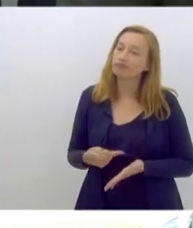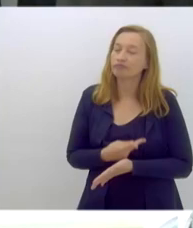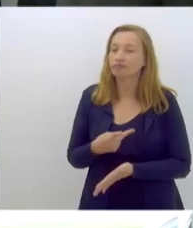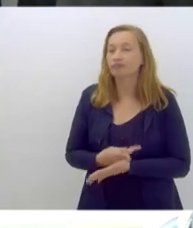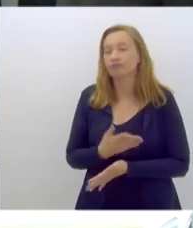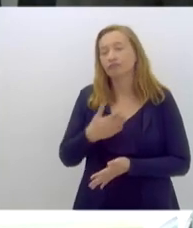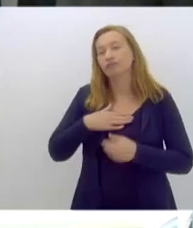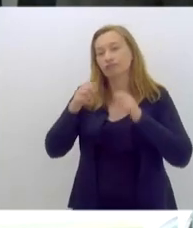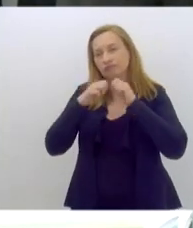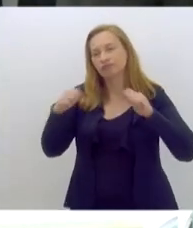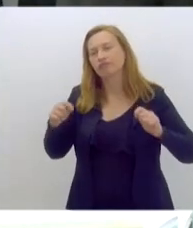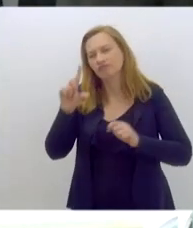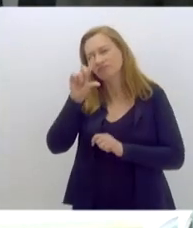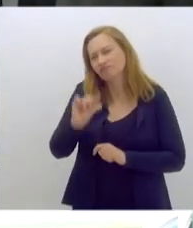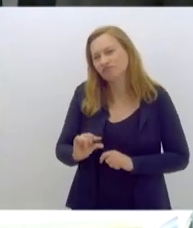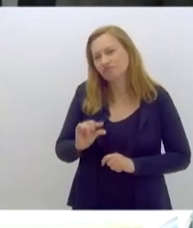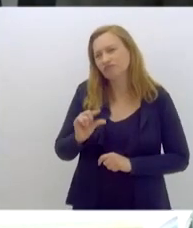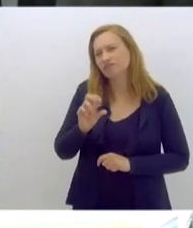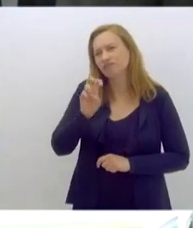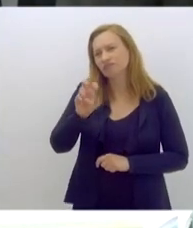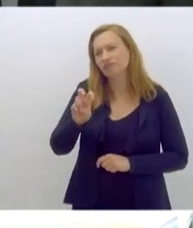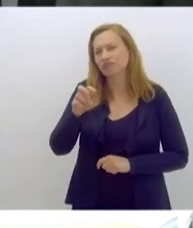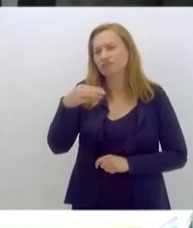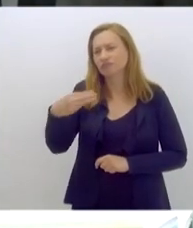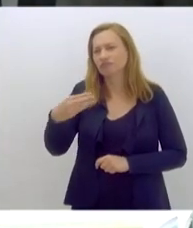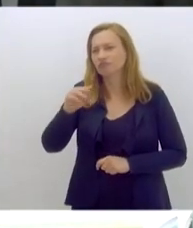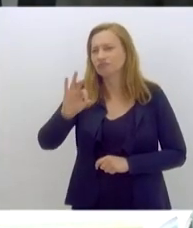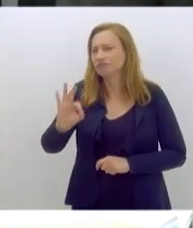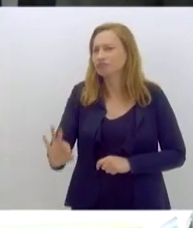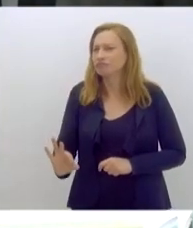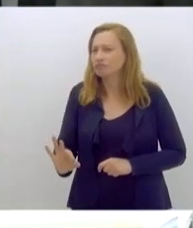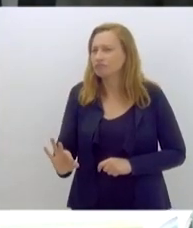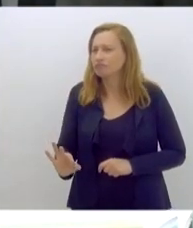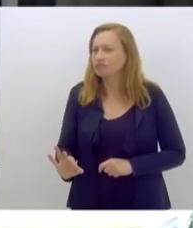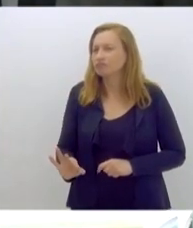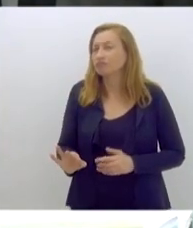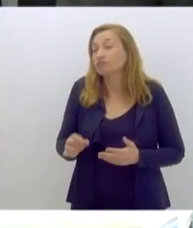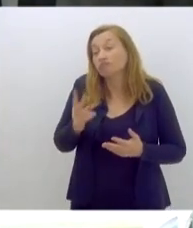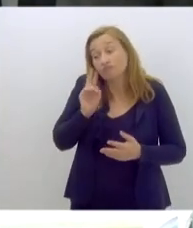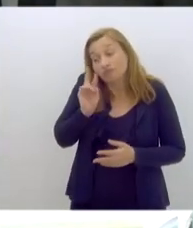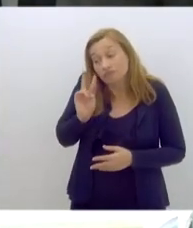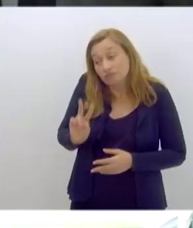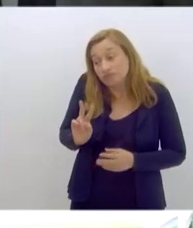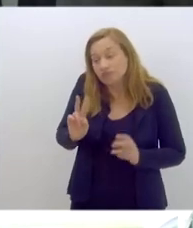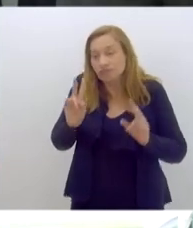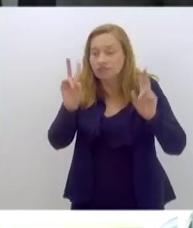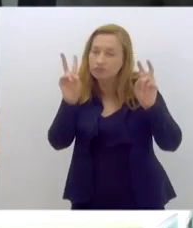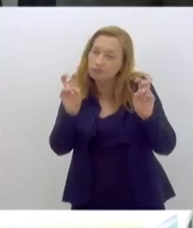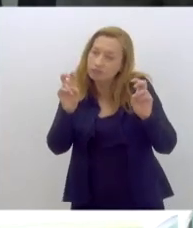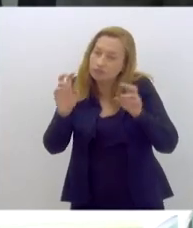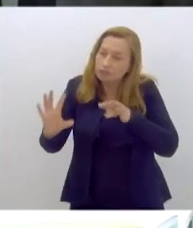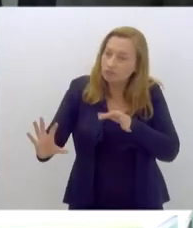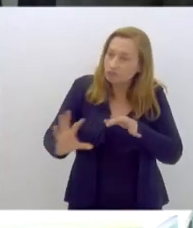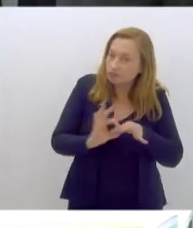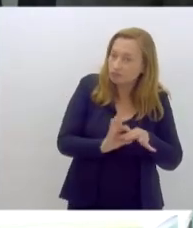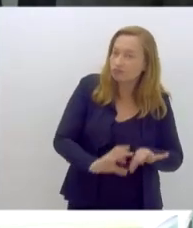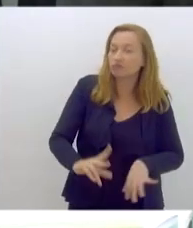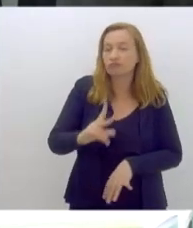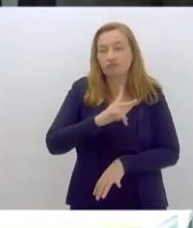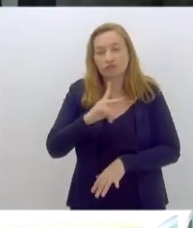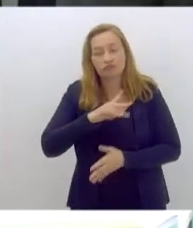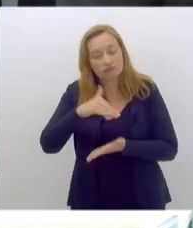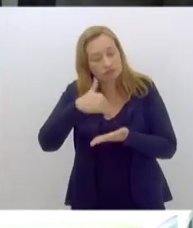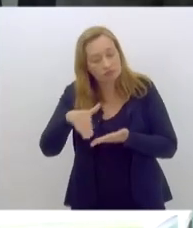há uma diminuição de cerca de 53%, e quando a gente joga essas questões vinculadas como o próprio